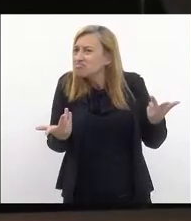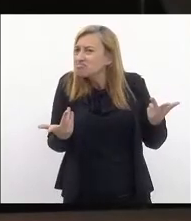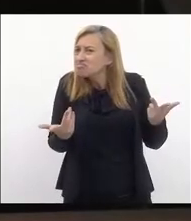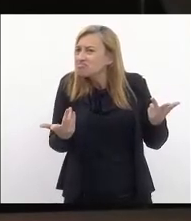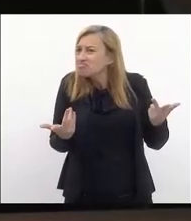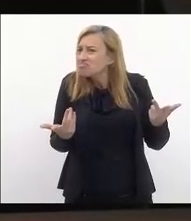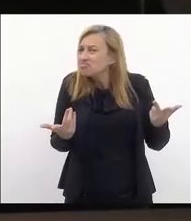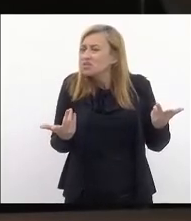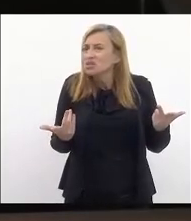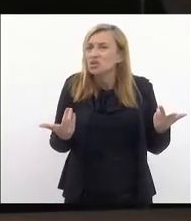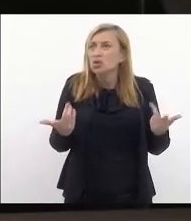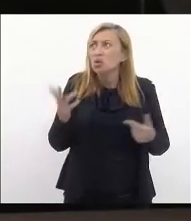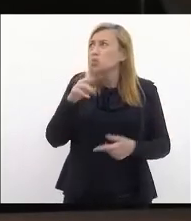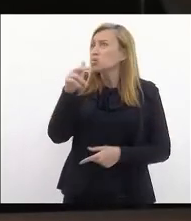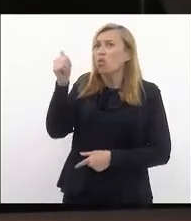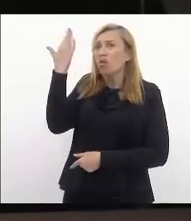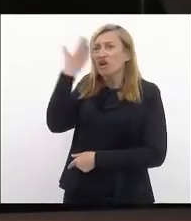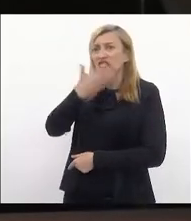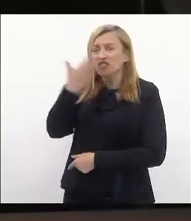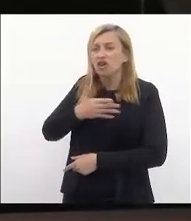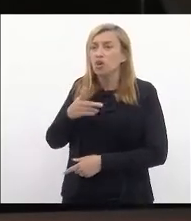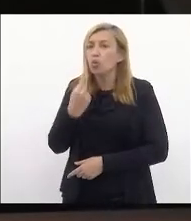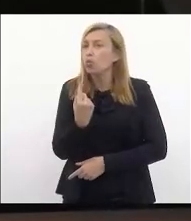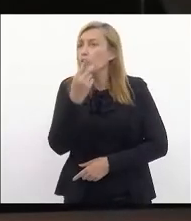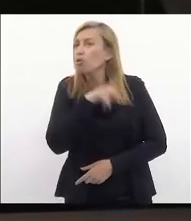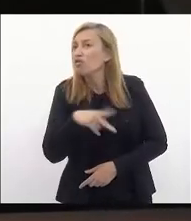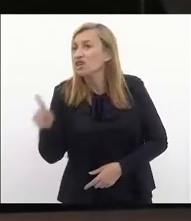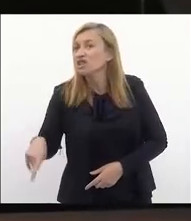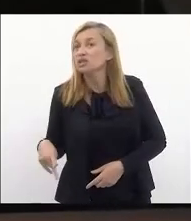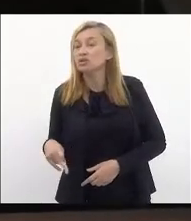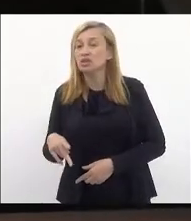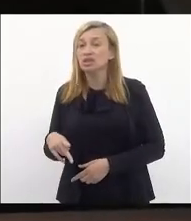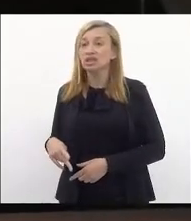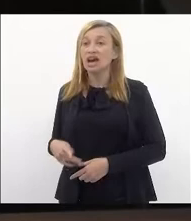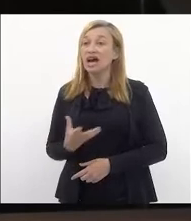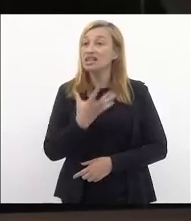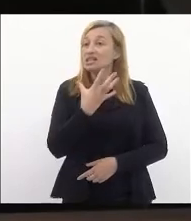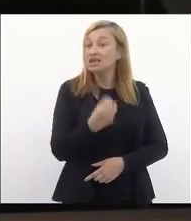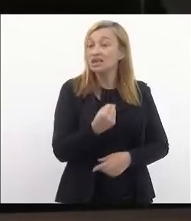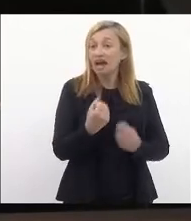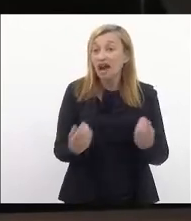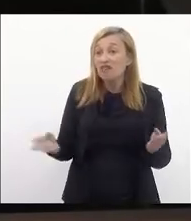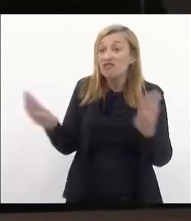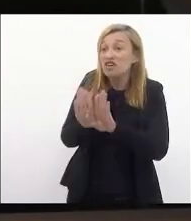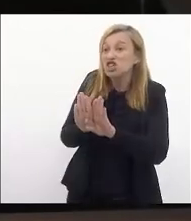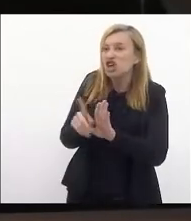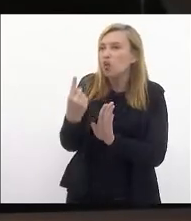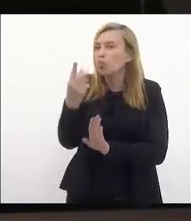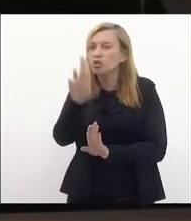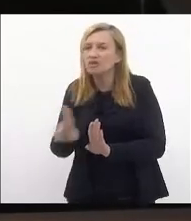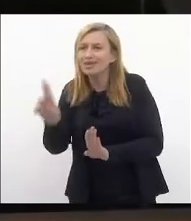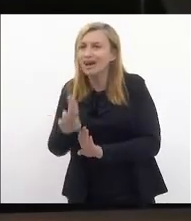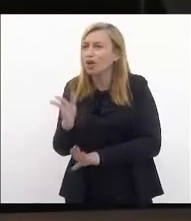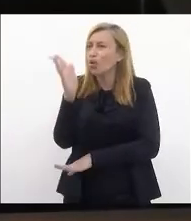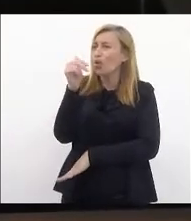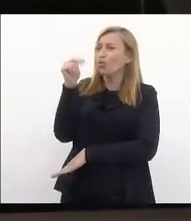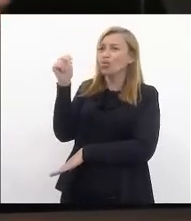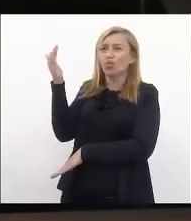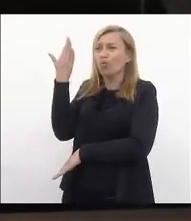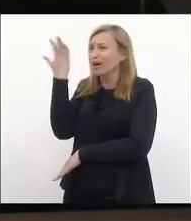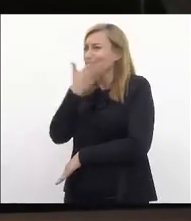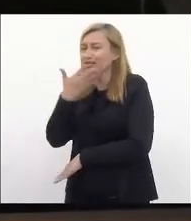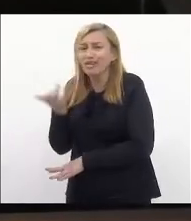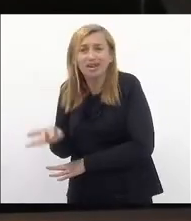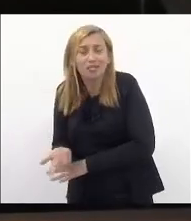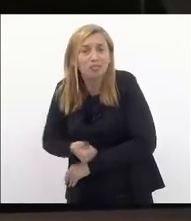muito grande eu nunca vi um professor ser a favor de fechar uma universidade nunca vi estou vendo pela primeira